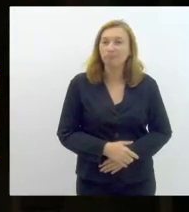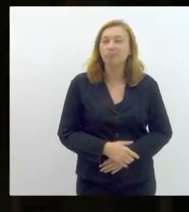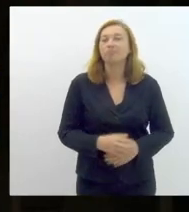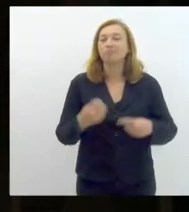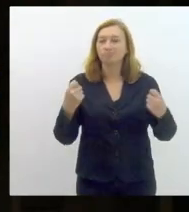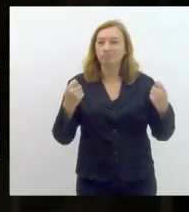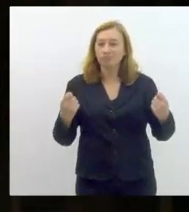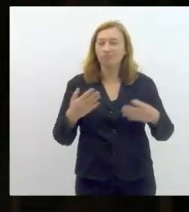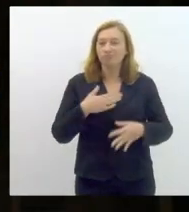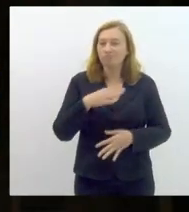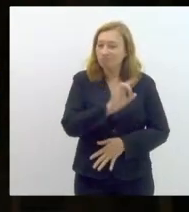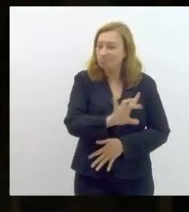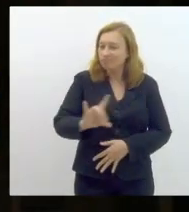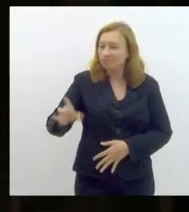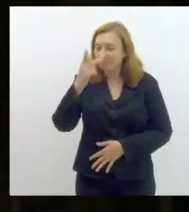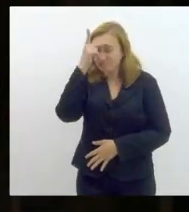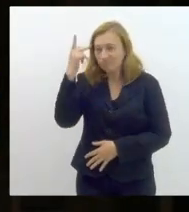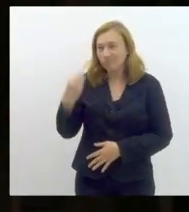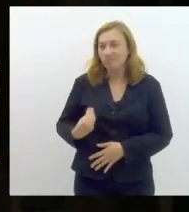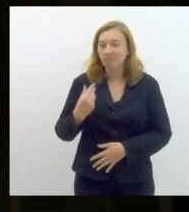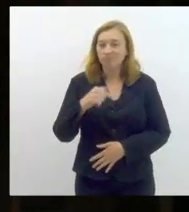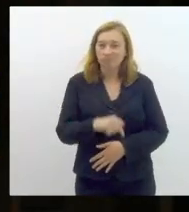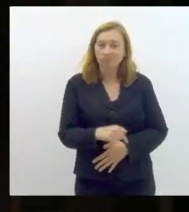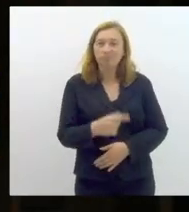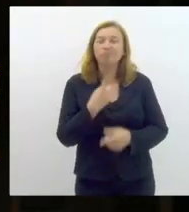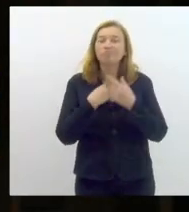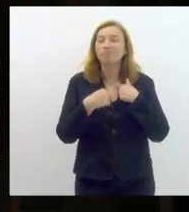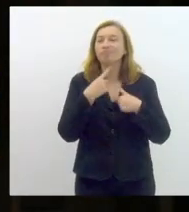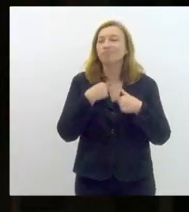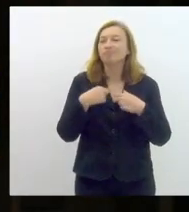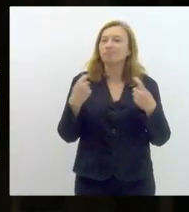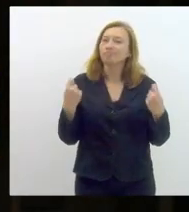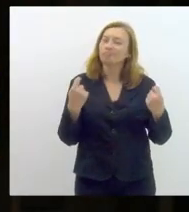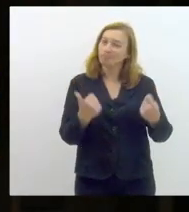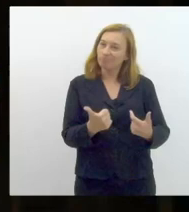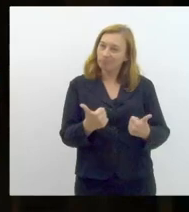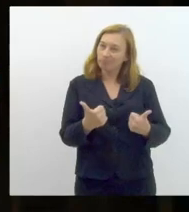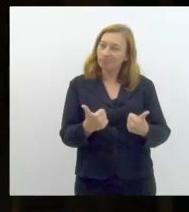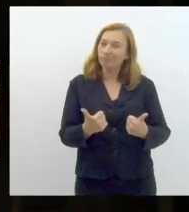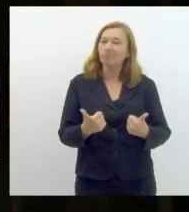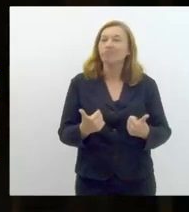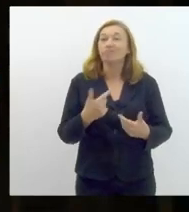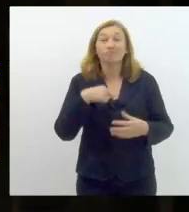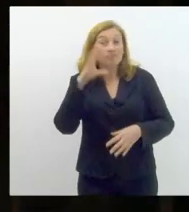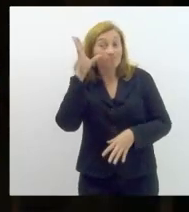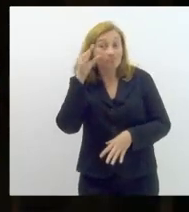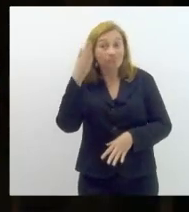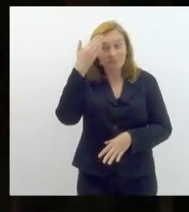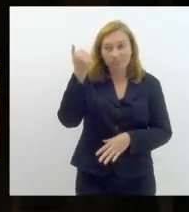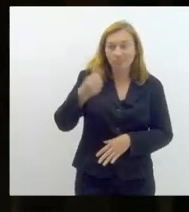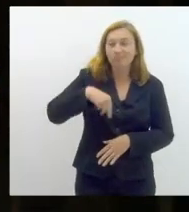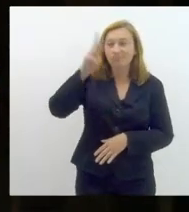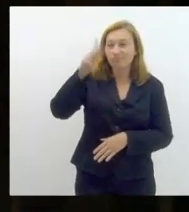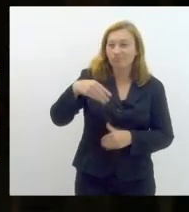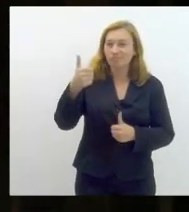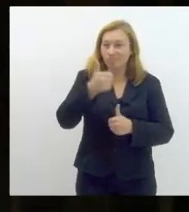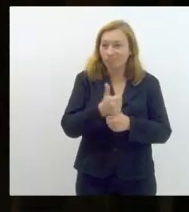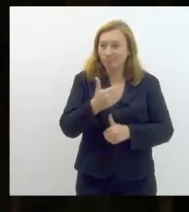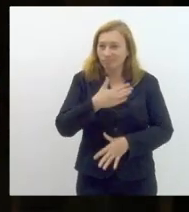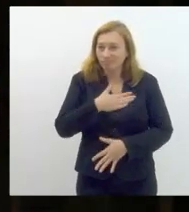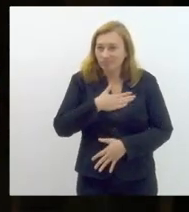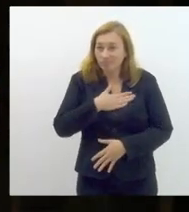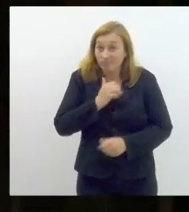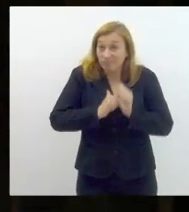por mim, a cada pessoa que está aqui. Desejo muita sorte e vou ficar aqui muito curiosa para saber quem vai me substituir.